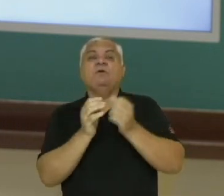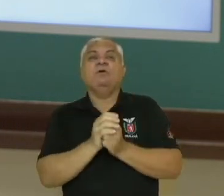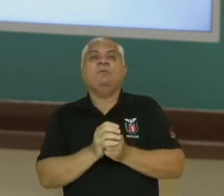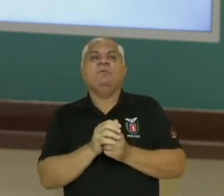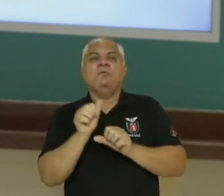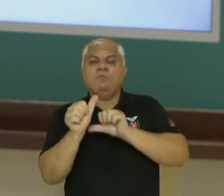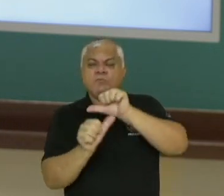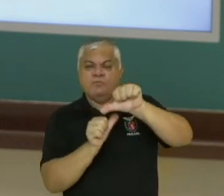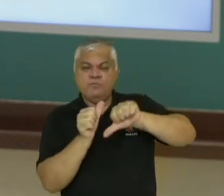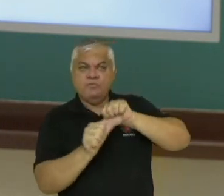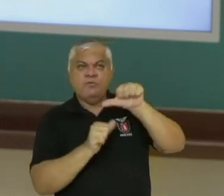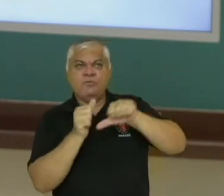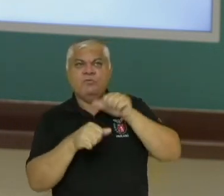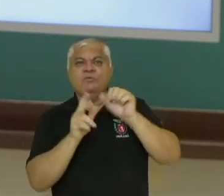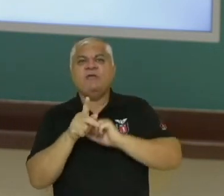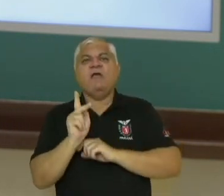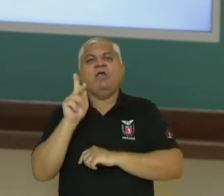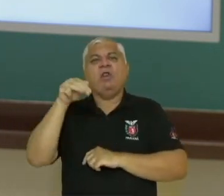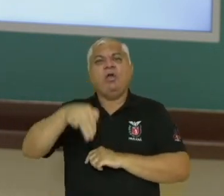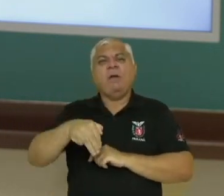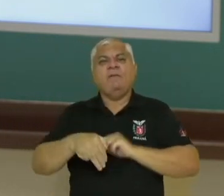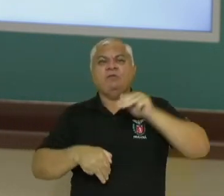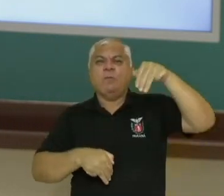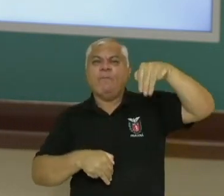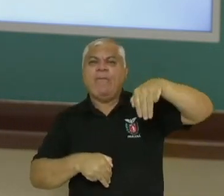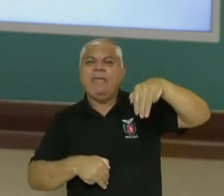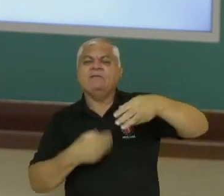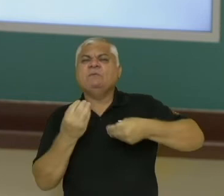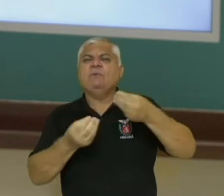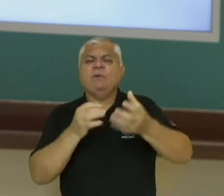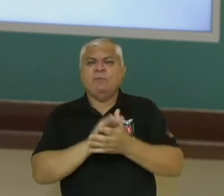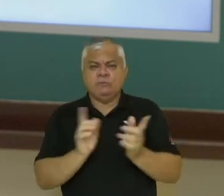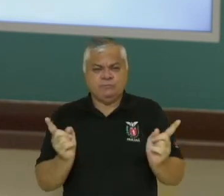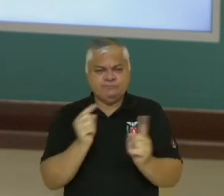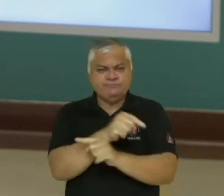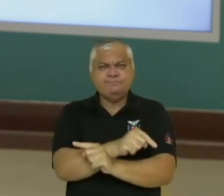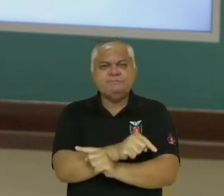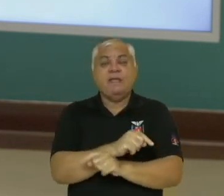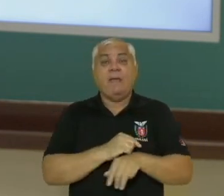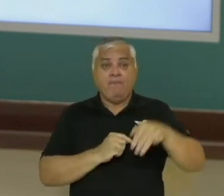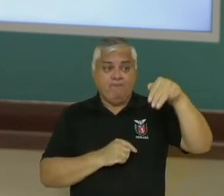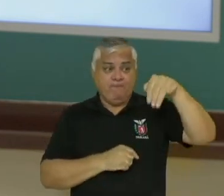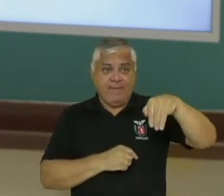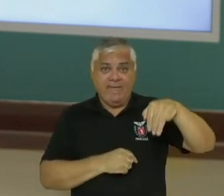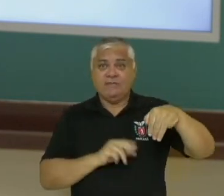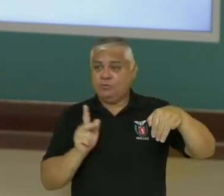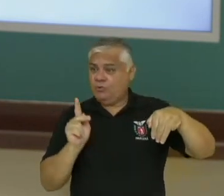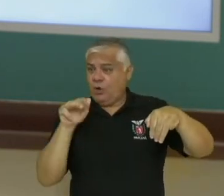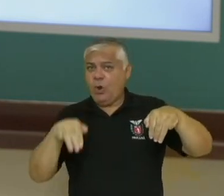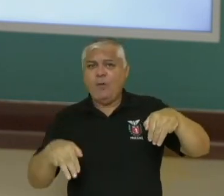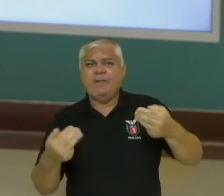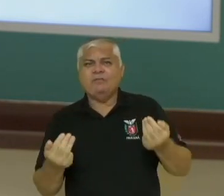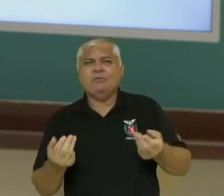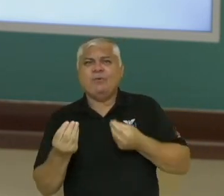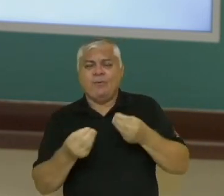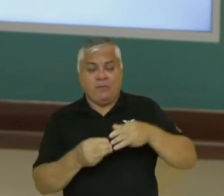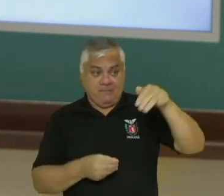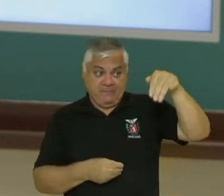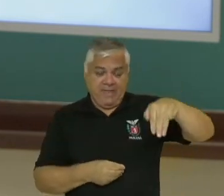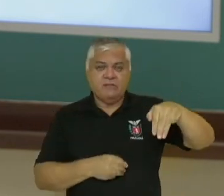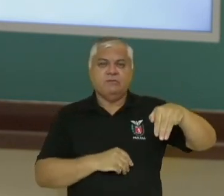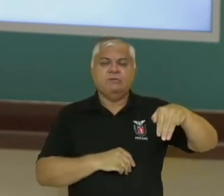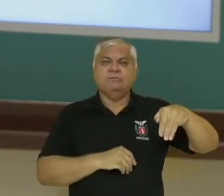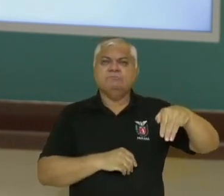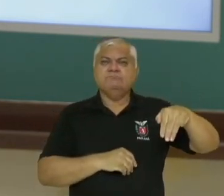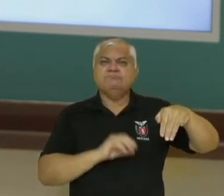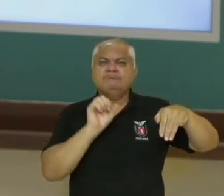unidades. Então, vejam, né? É muito comum aqui na física a gente trabalhar muito com 1 metro por segundo e 1 km por hora, certo? Então, o